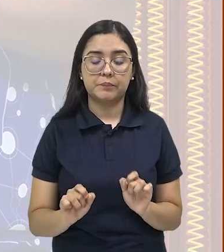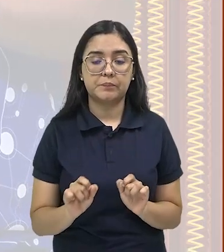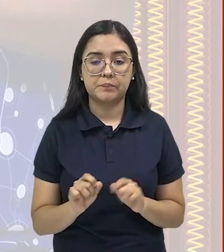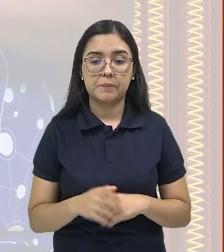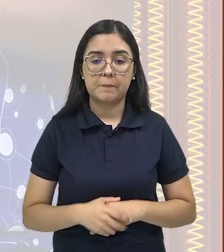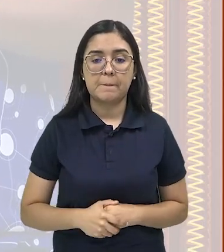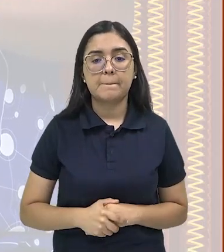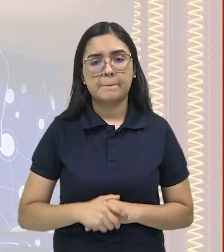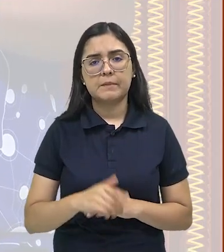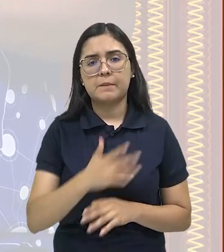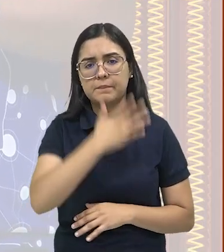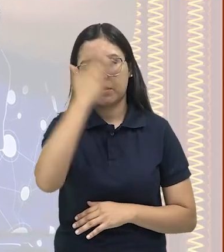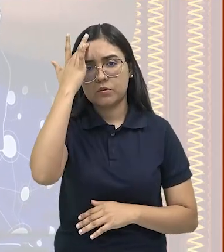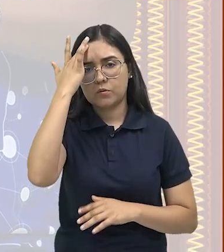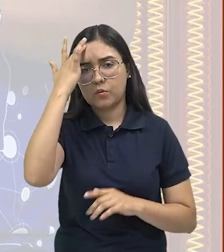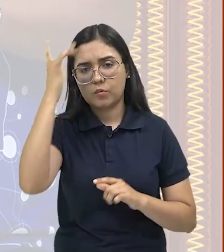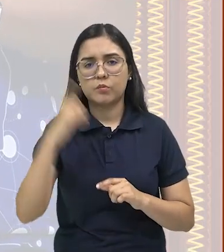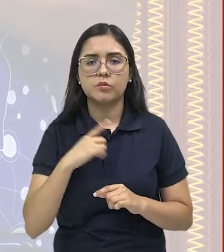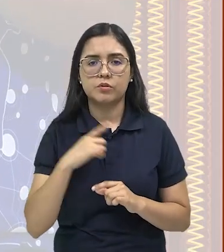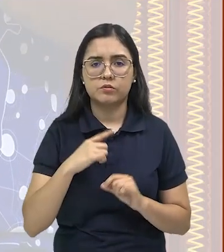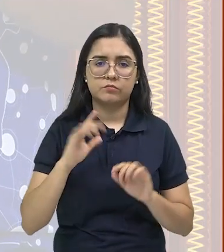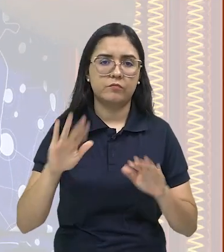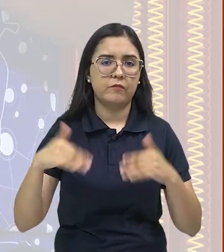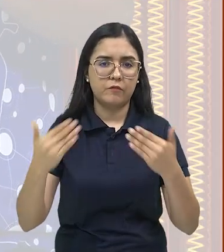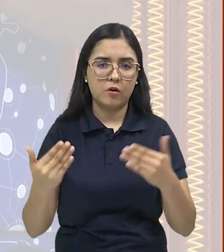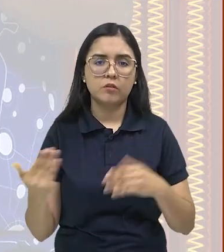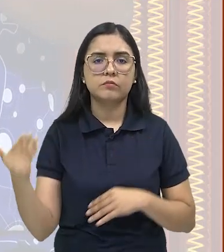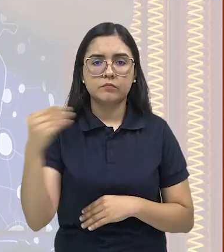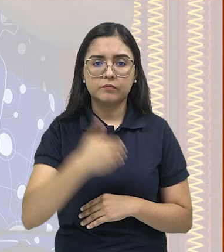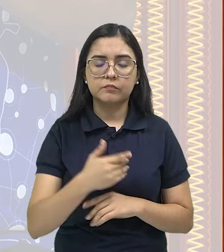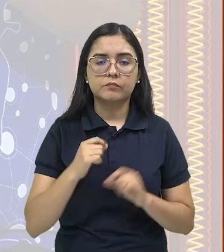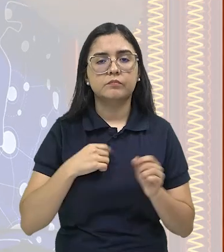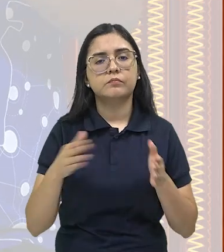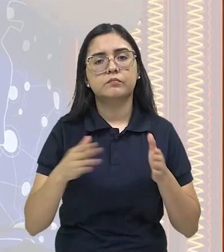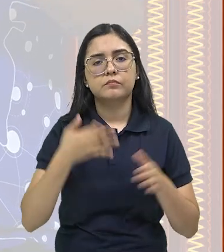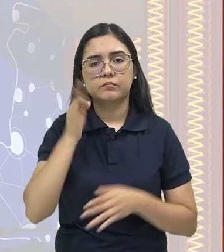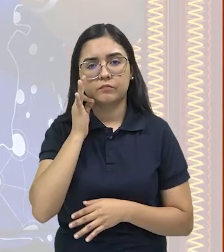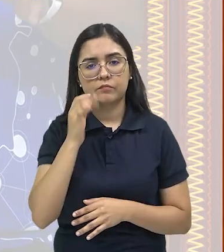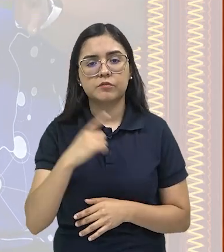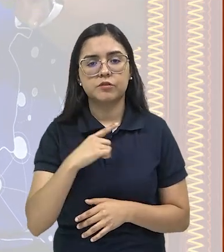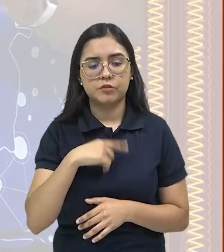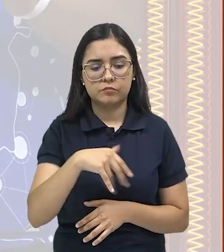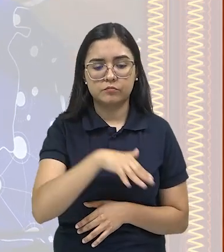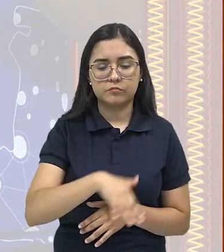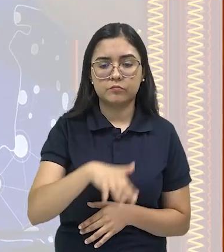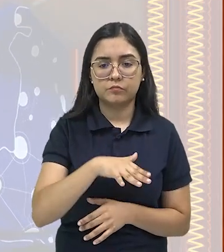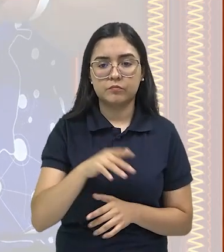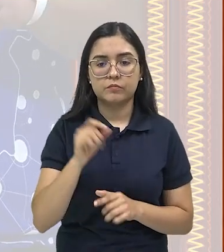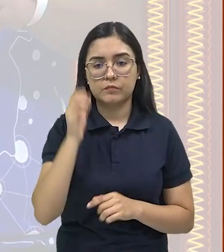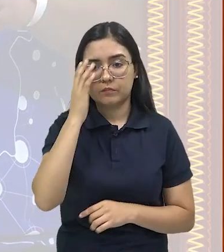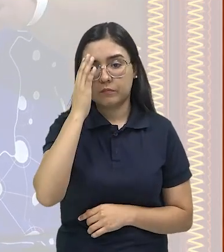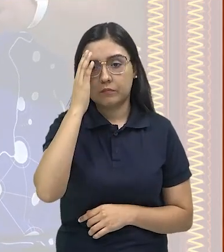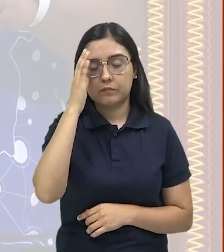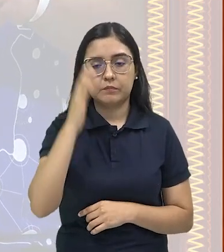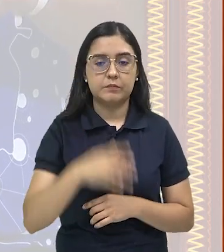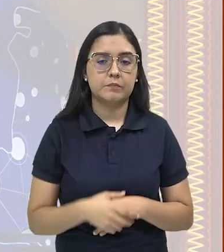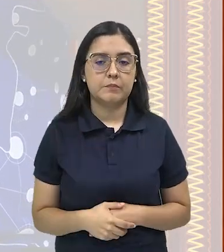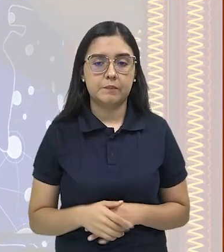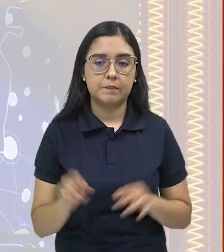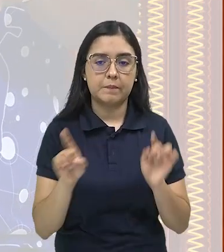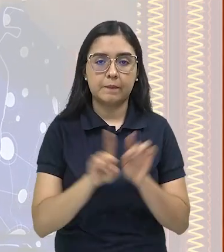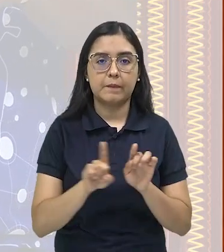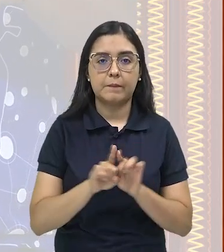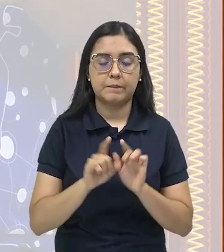tanto muitos imigrantes que vêm da Europa no período ali da ascensão do café tenham terras para si e não trabalhem nas fazendas,